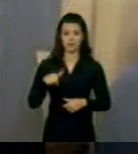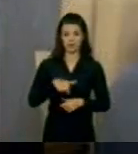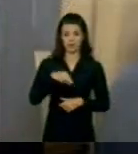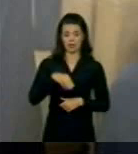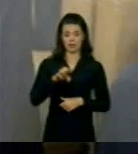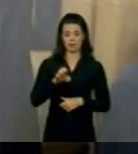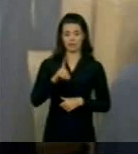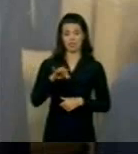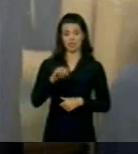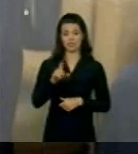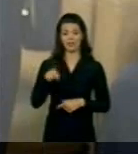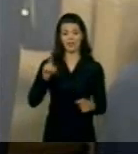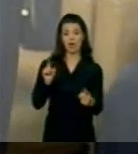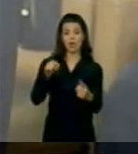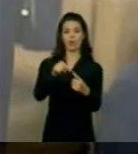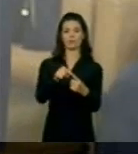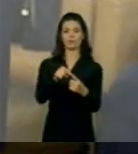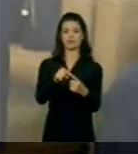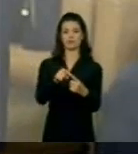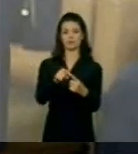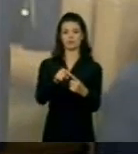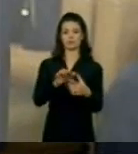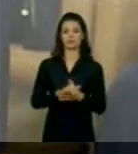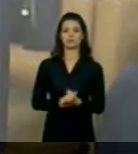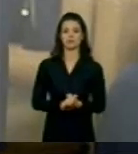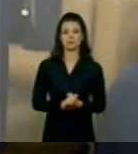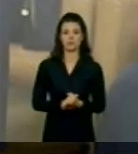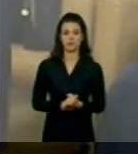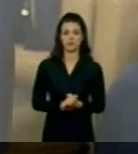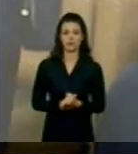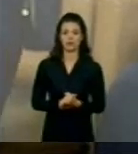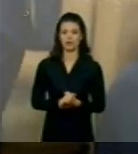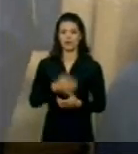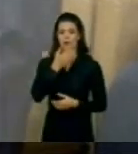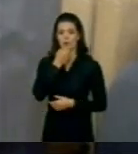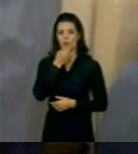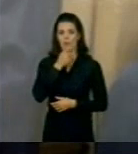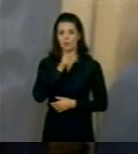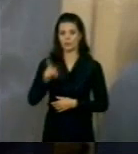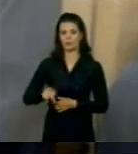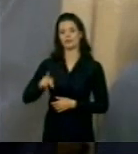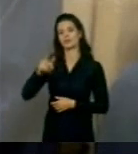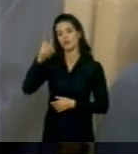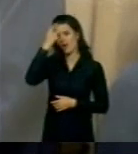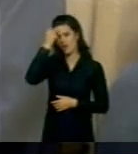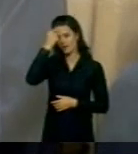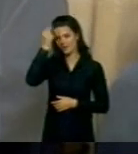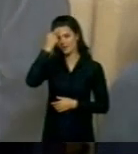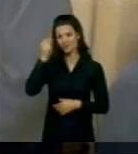é objetivo, como lembra o professor Konrad Hesse, um grande mestre do direito alemão. Não visa,